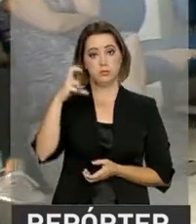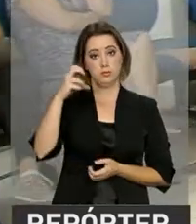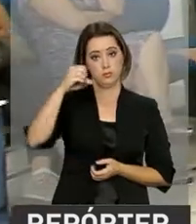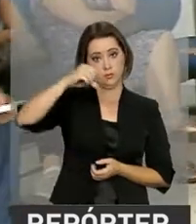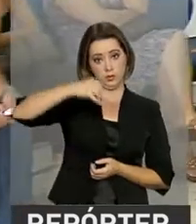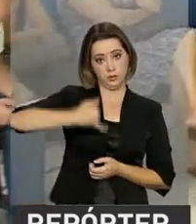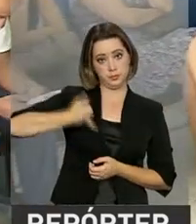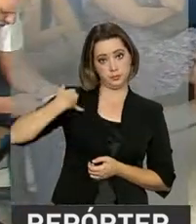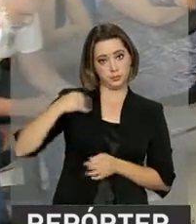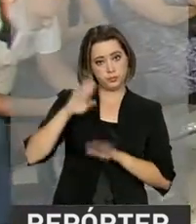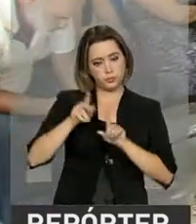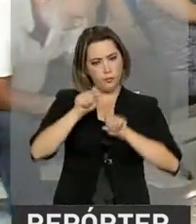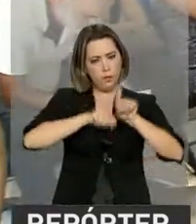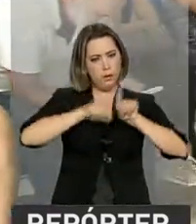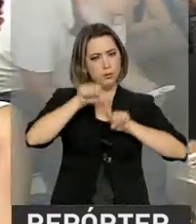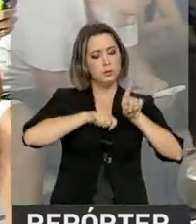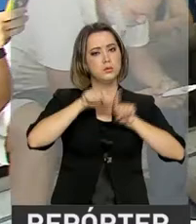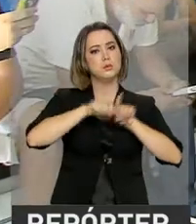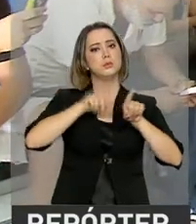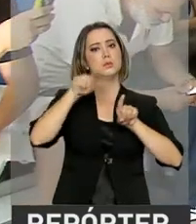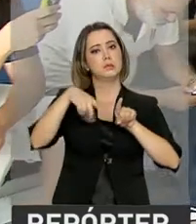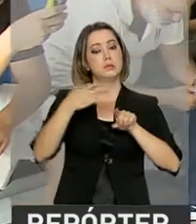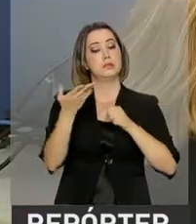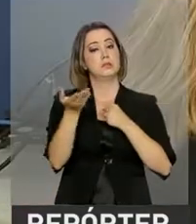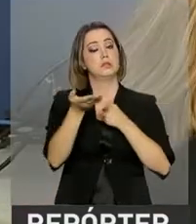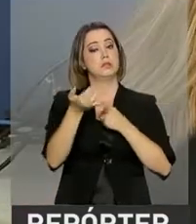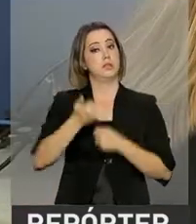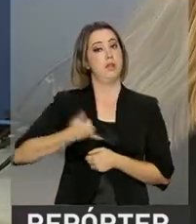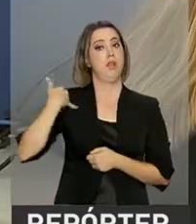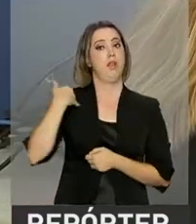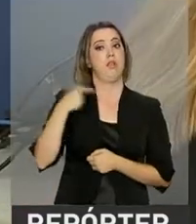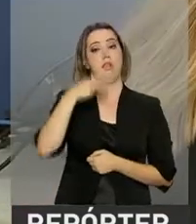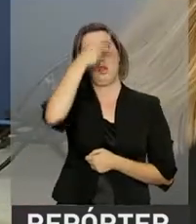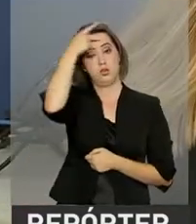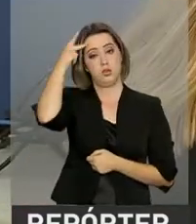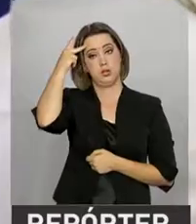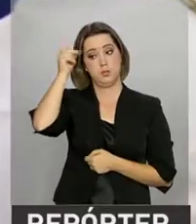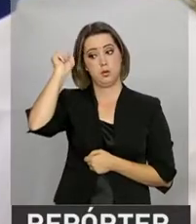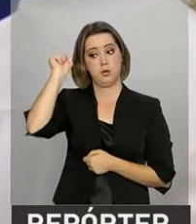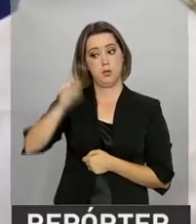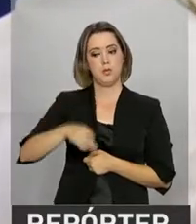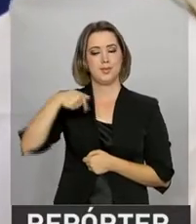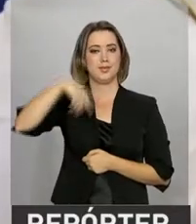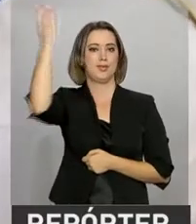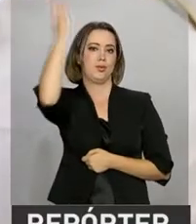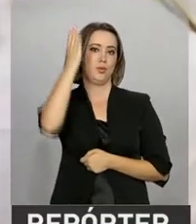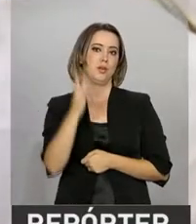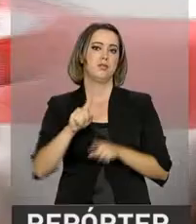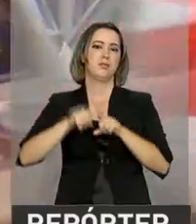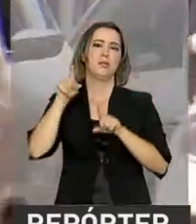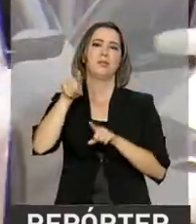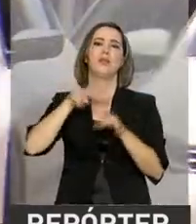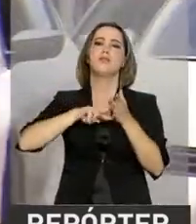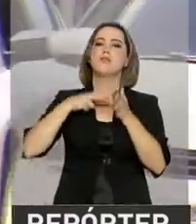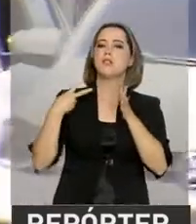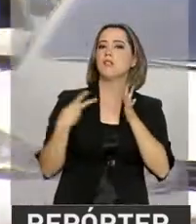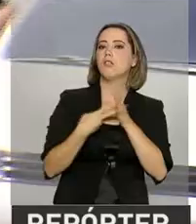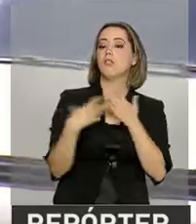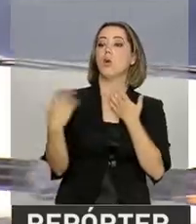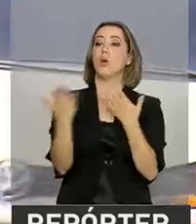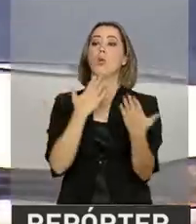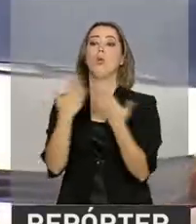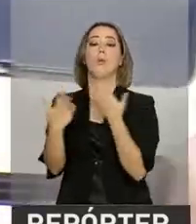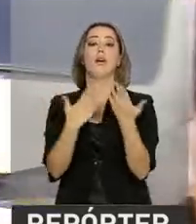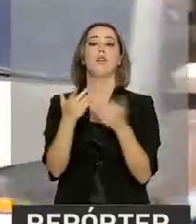Anos e alguns meses é a idade média em que o brasileiro se aposenta. Mas o que isso quer dizer? Em comparação